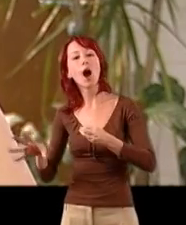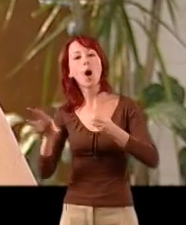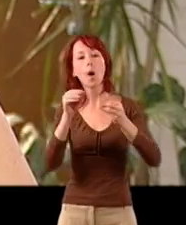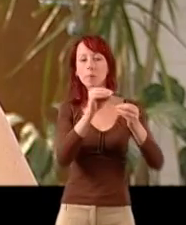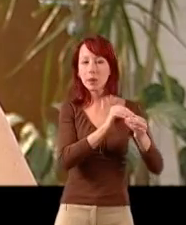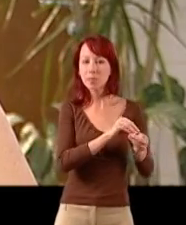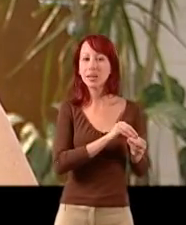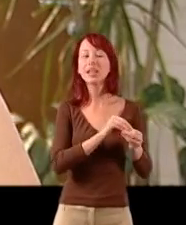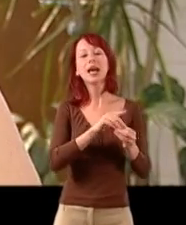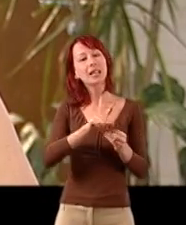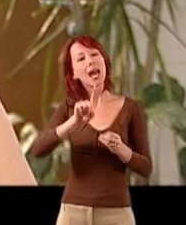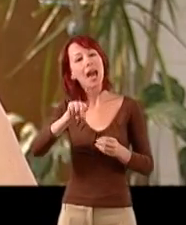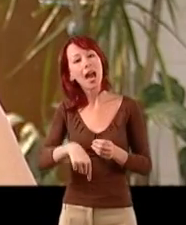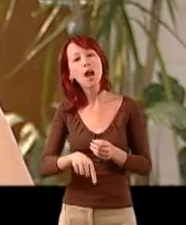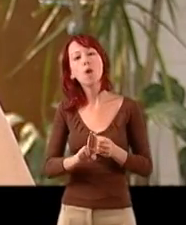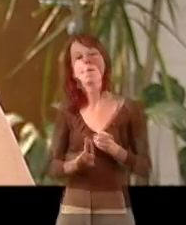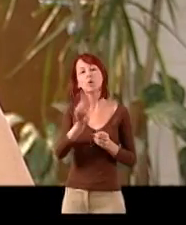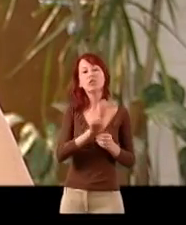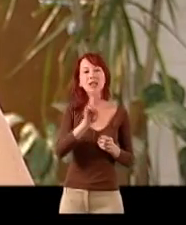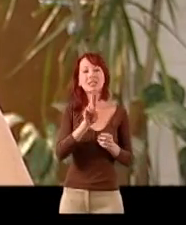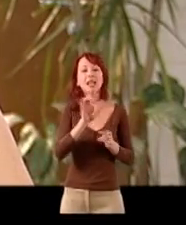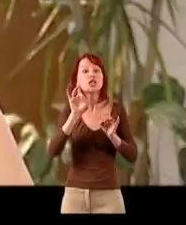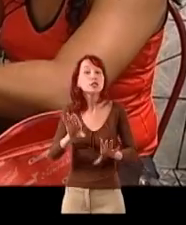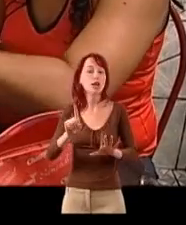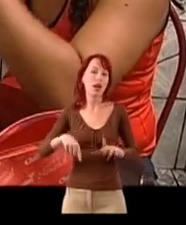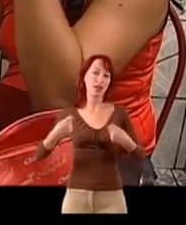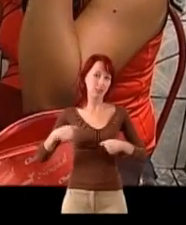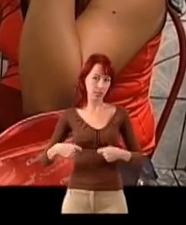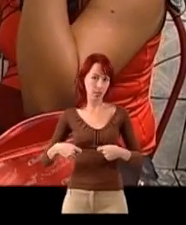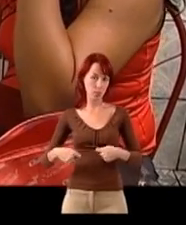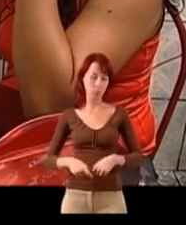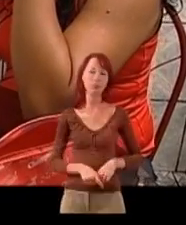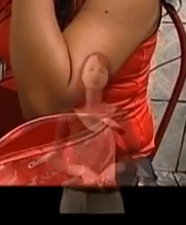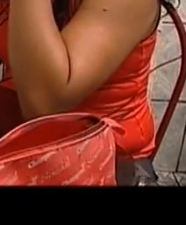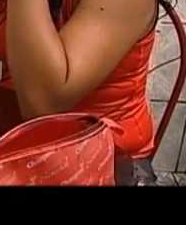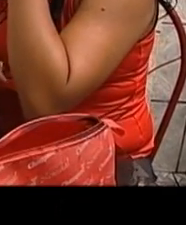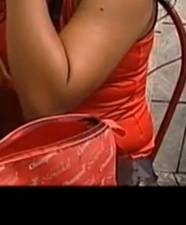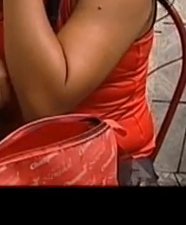sinais, ela é utilizada na medida da necessidade.